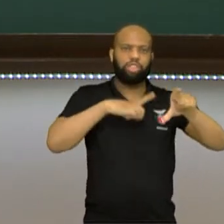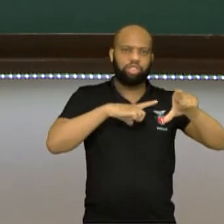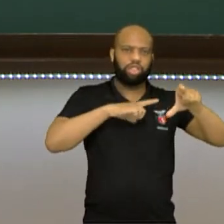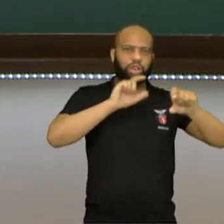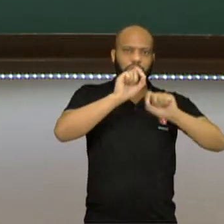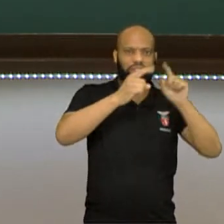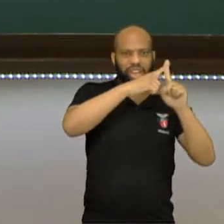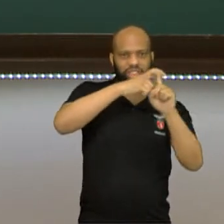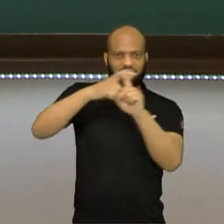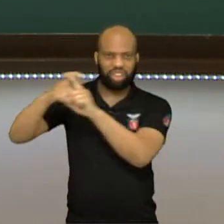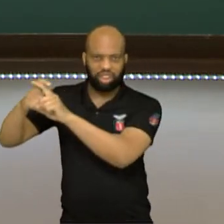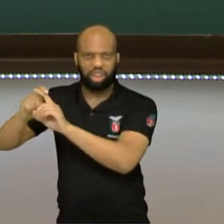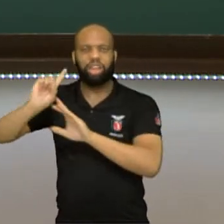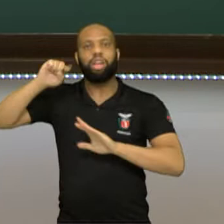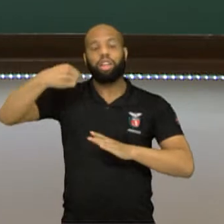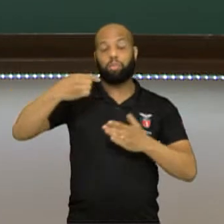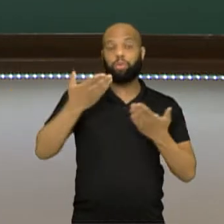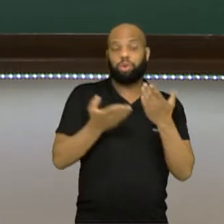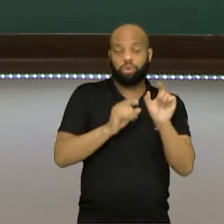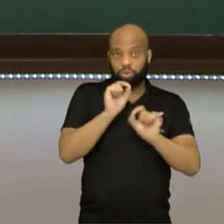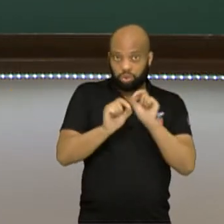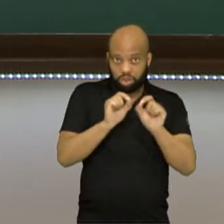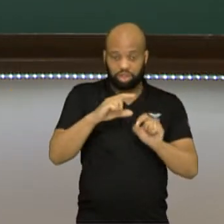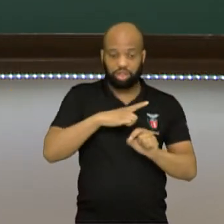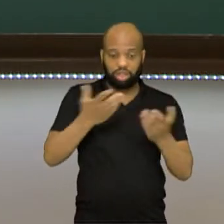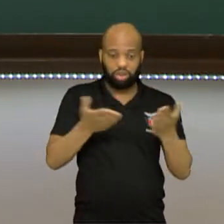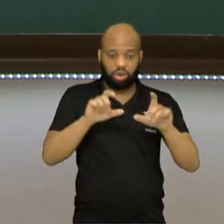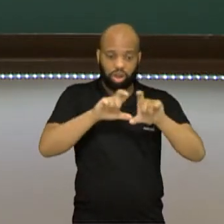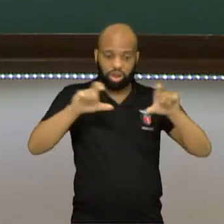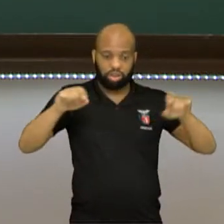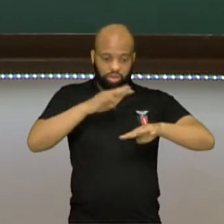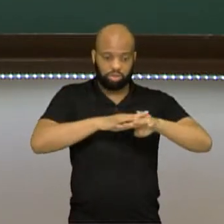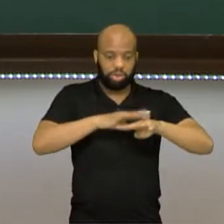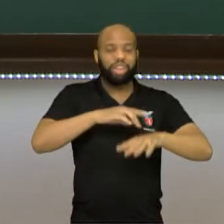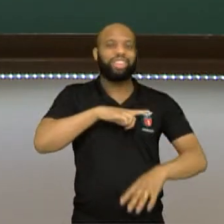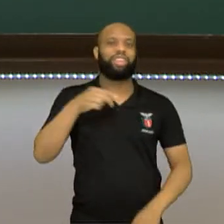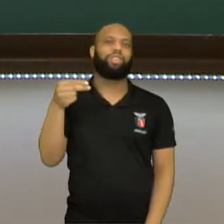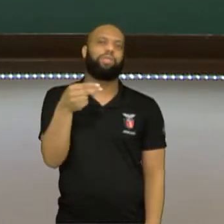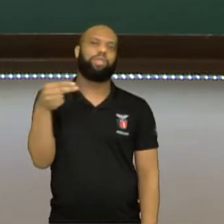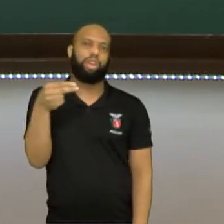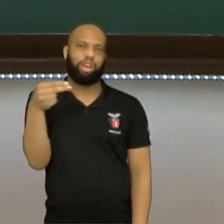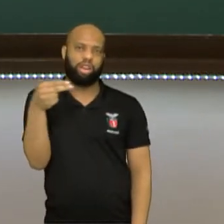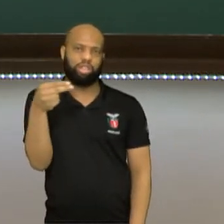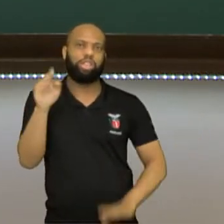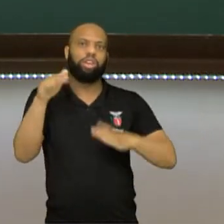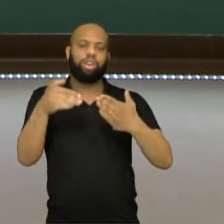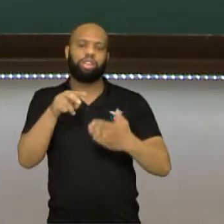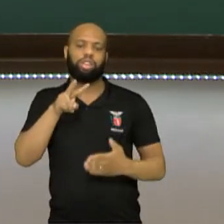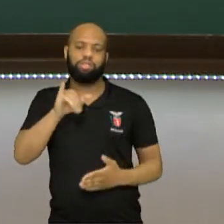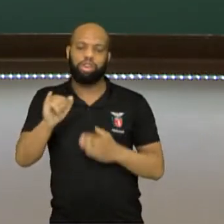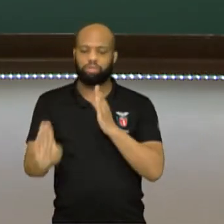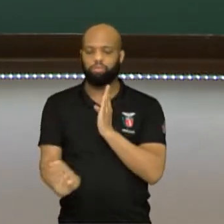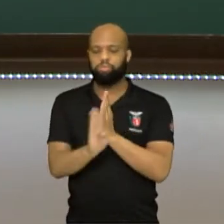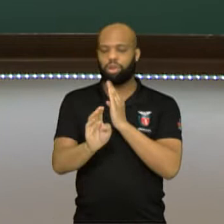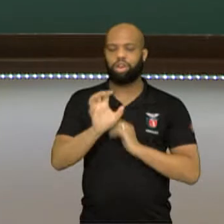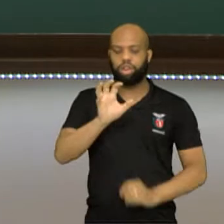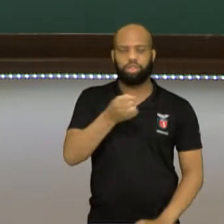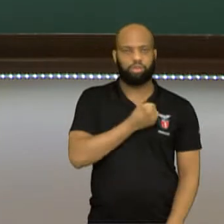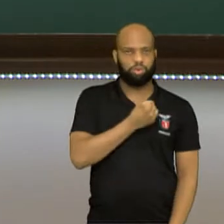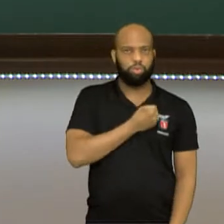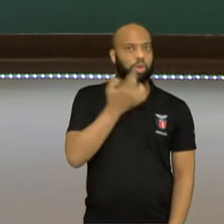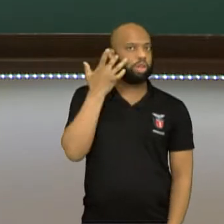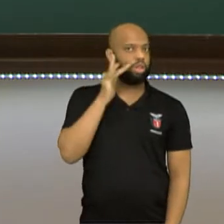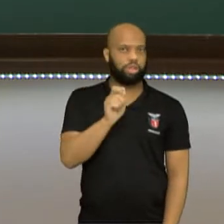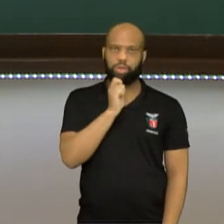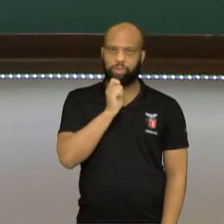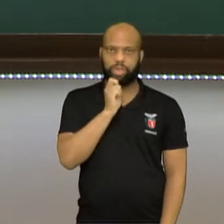tempo. Quando eu chego nas equações, aparece o sinal de igual. Então eu vou descobrir esse valor